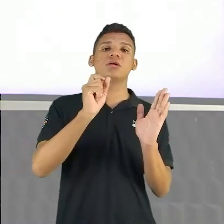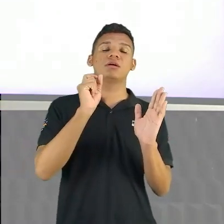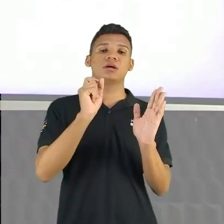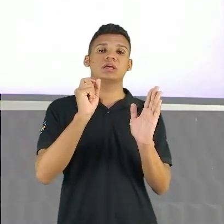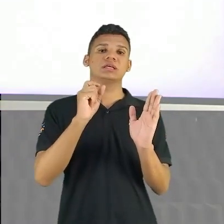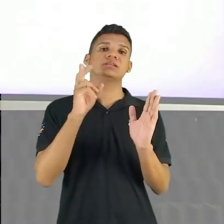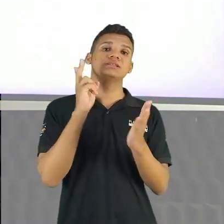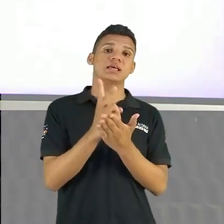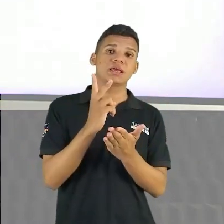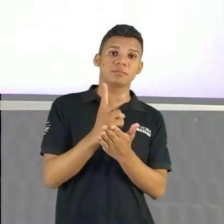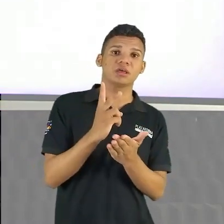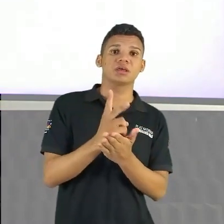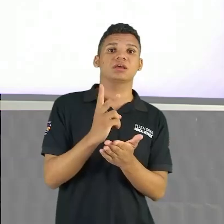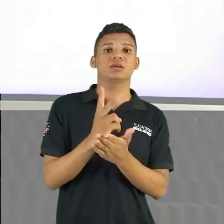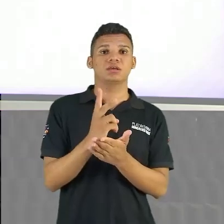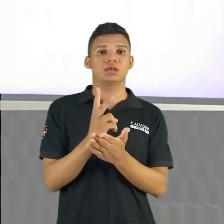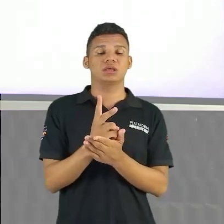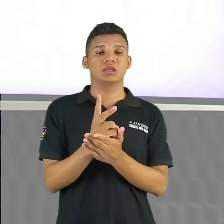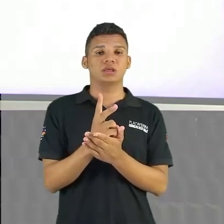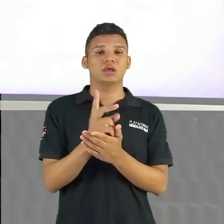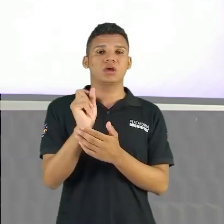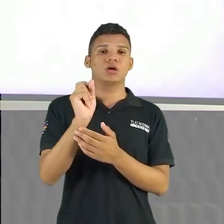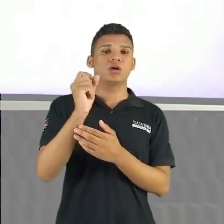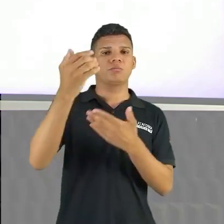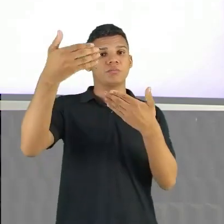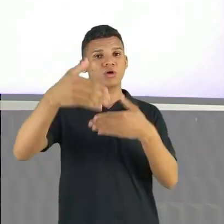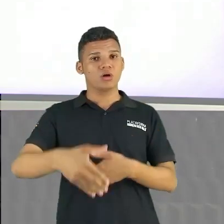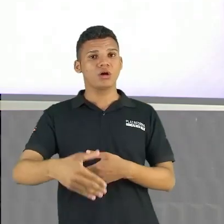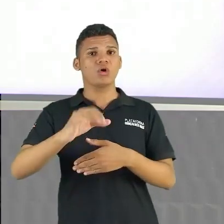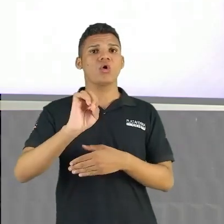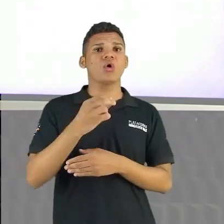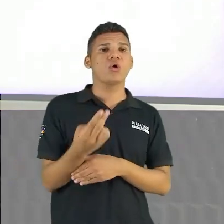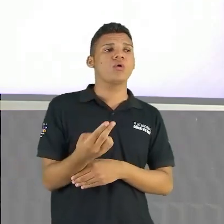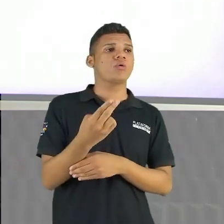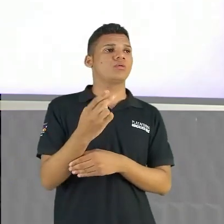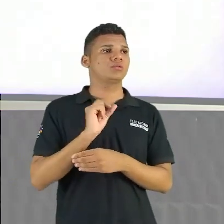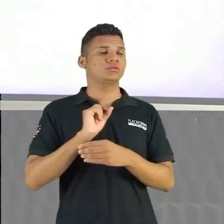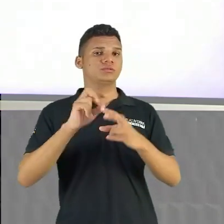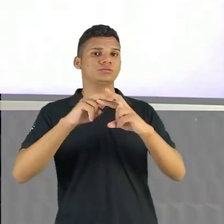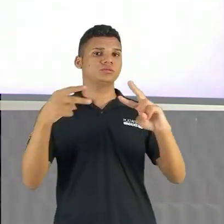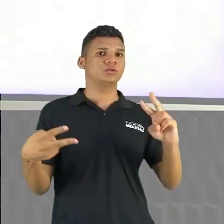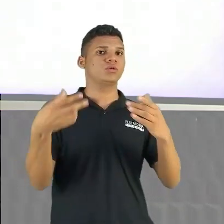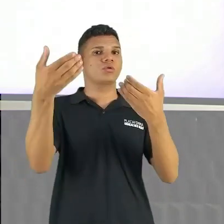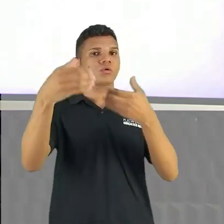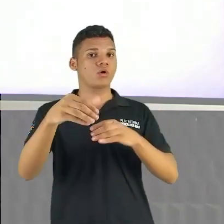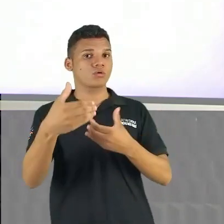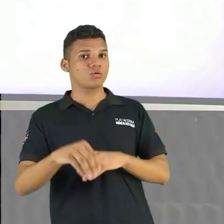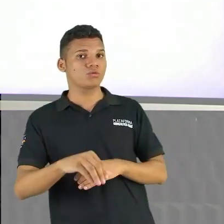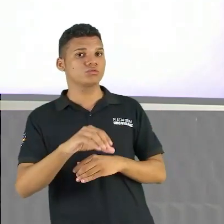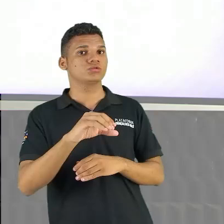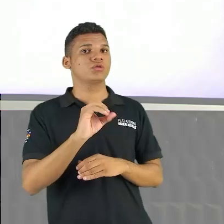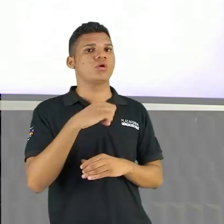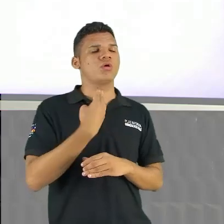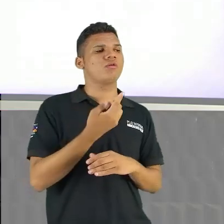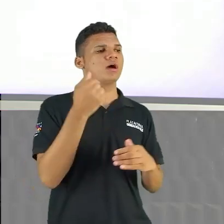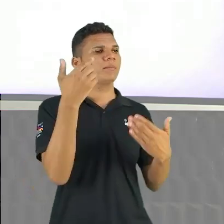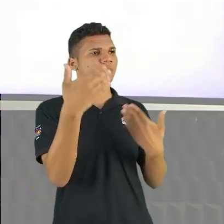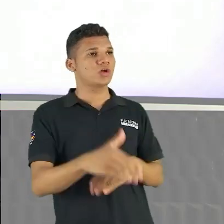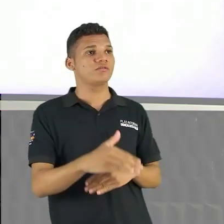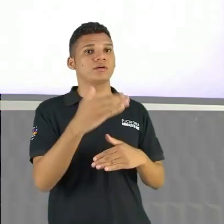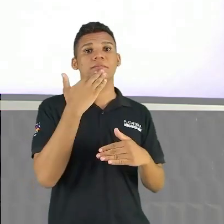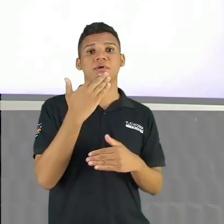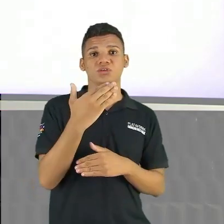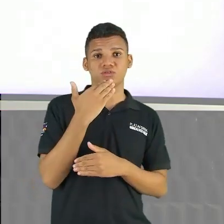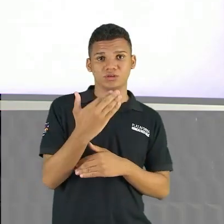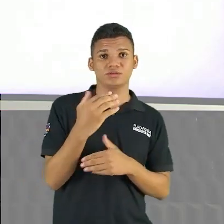vezes que um exame que um edital ou um concurso exija que a redação seja